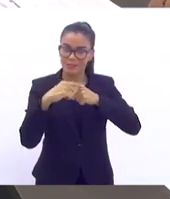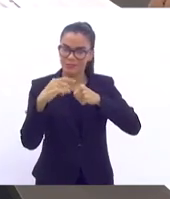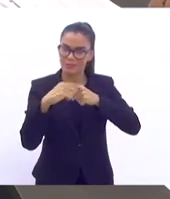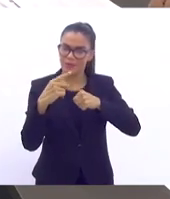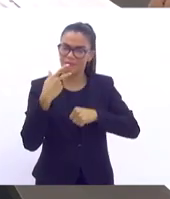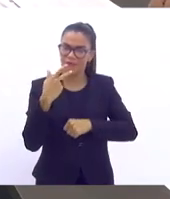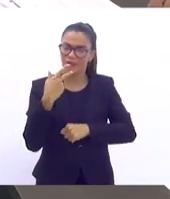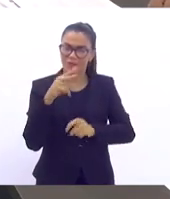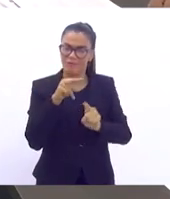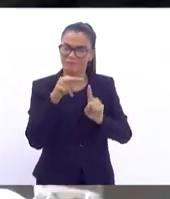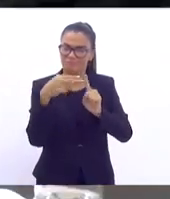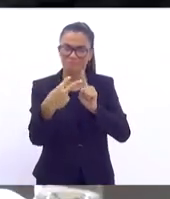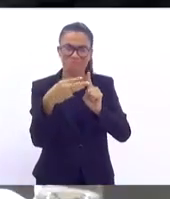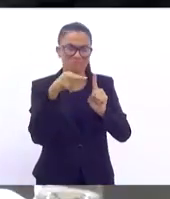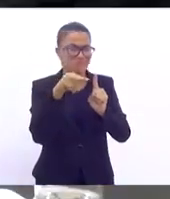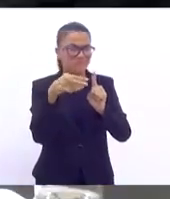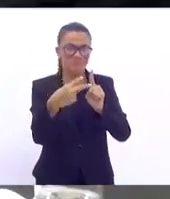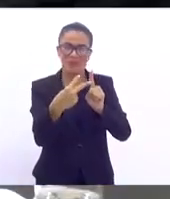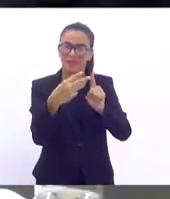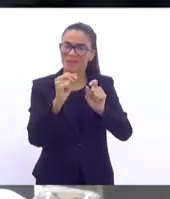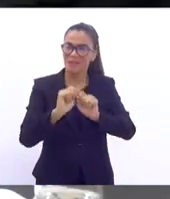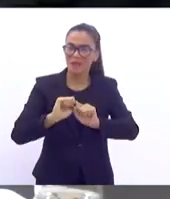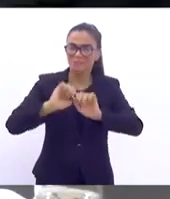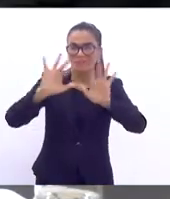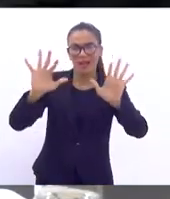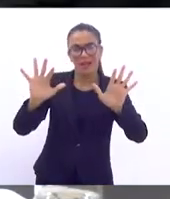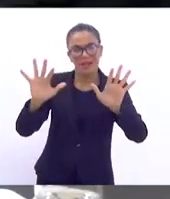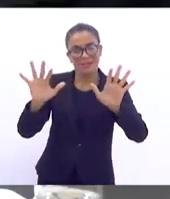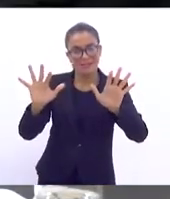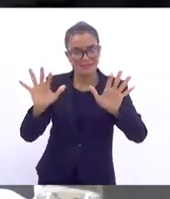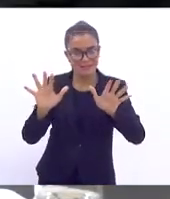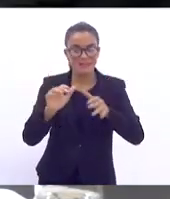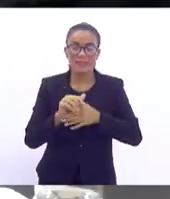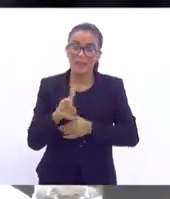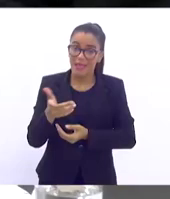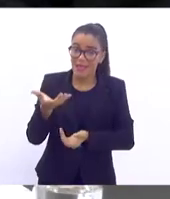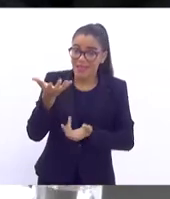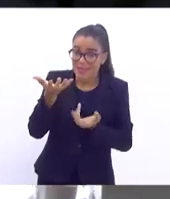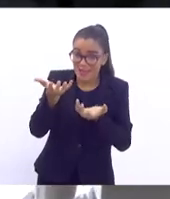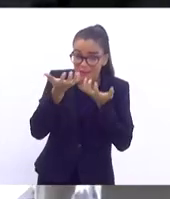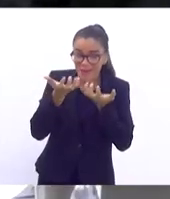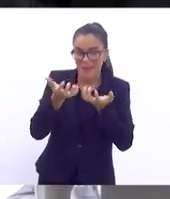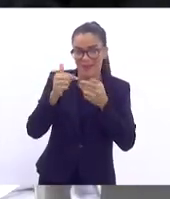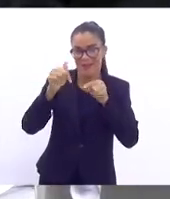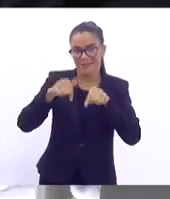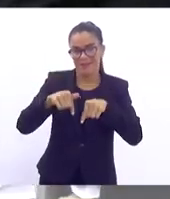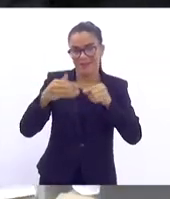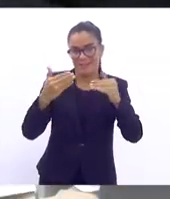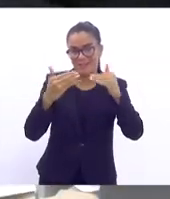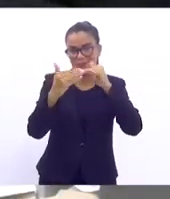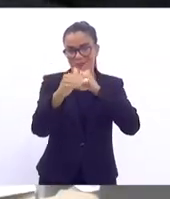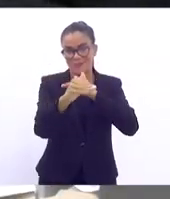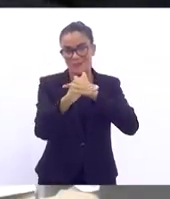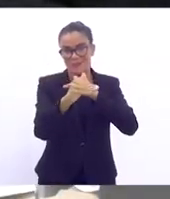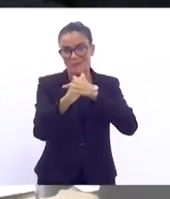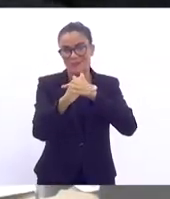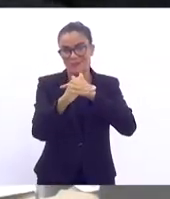dentro de uma lógica de uma concepção que está expressa na frente e é isso que eu quero aqui é discordar